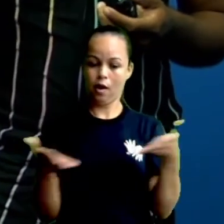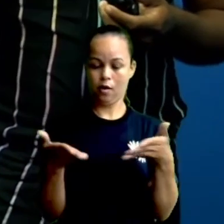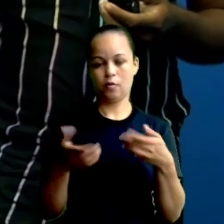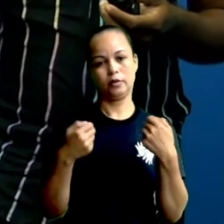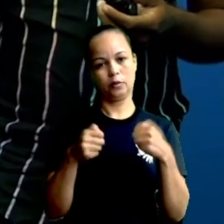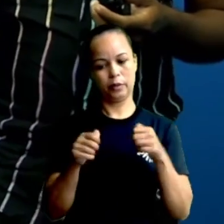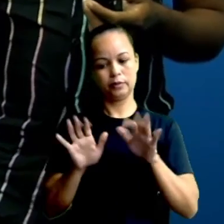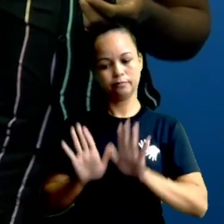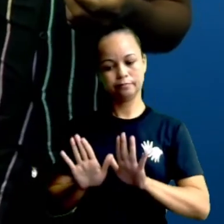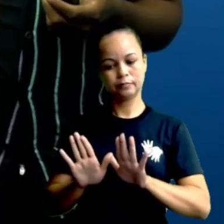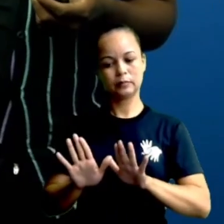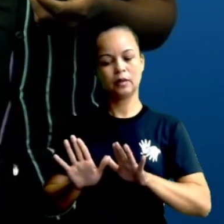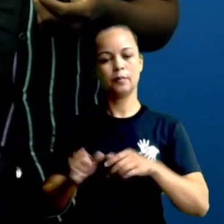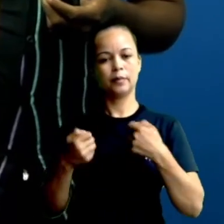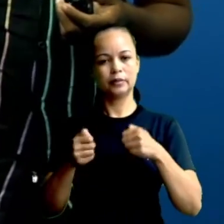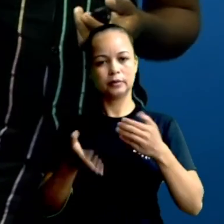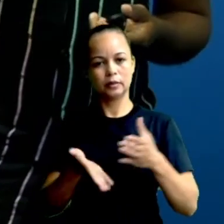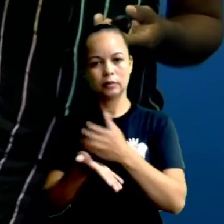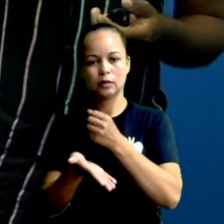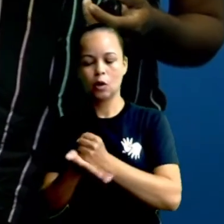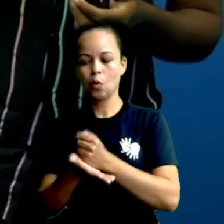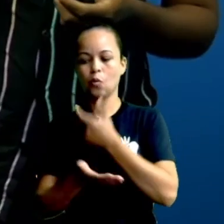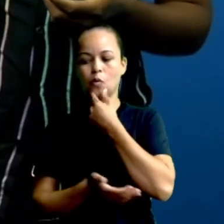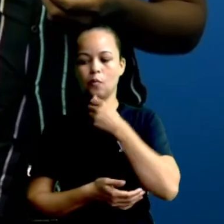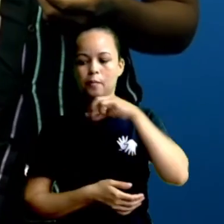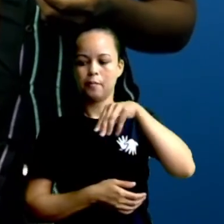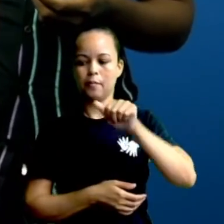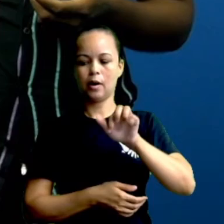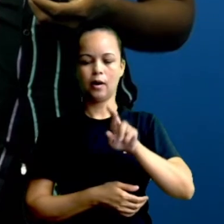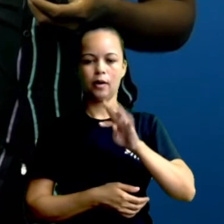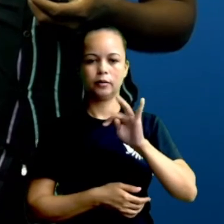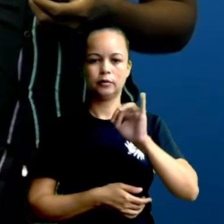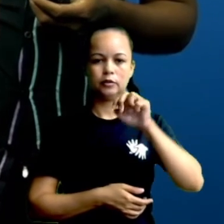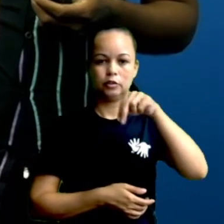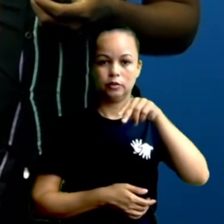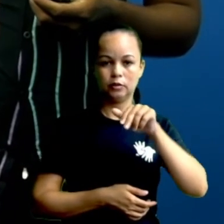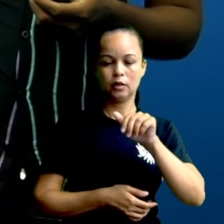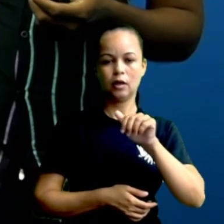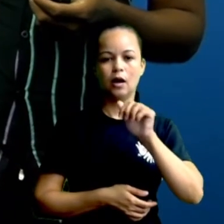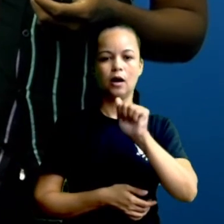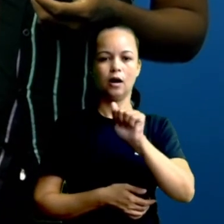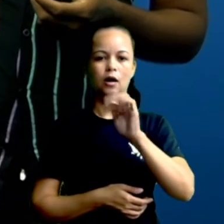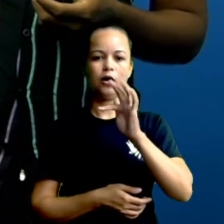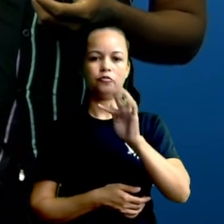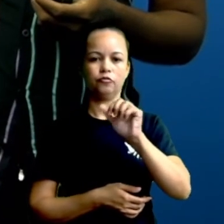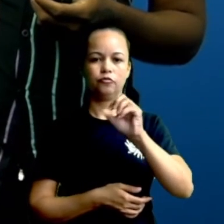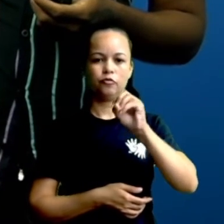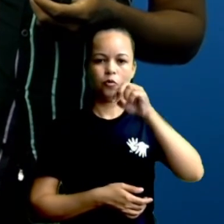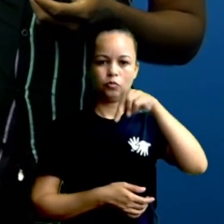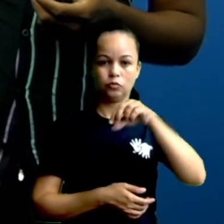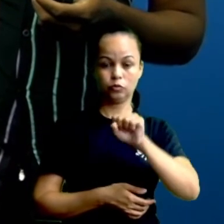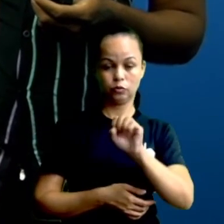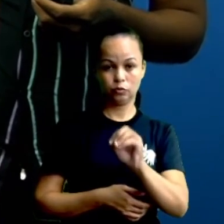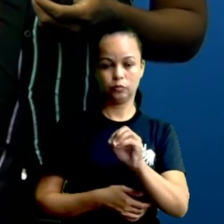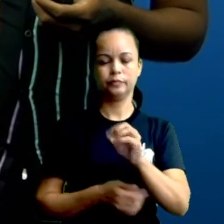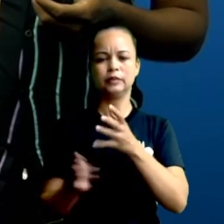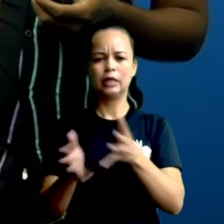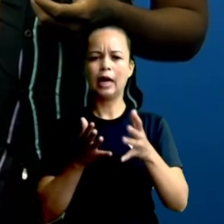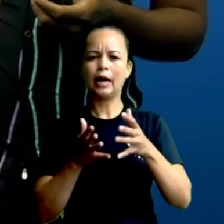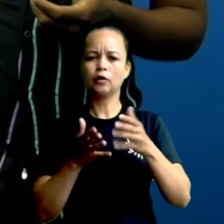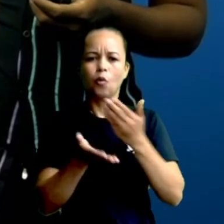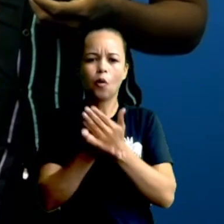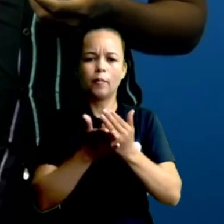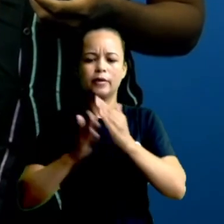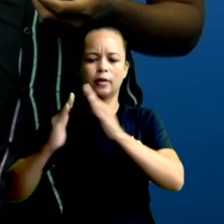Então, em 1532, com Martim Afonso de Souza, vem para cá a expedição colonizadora. Eles começam a montar aqui